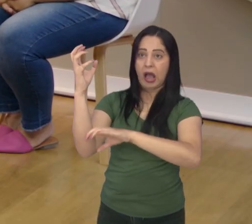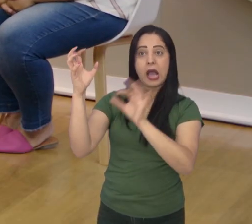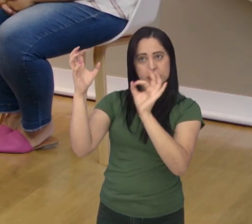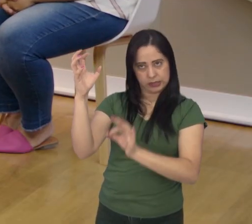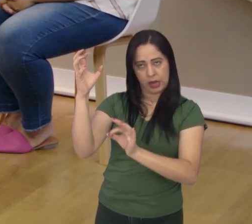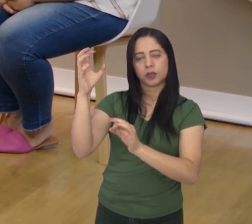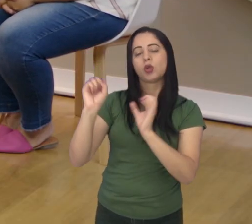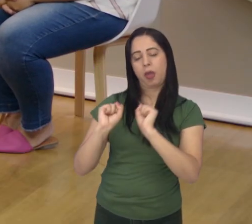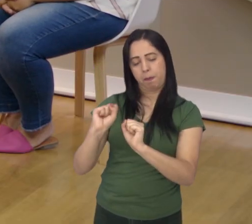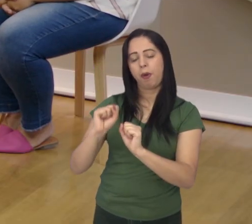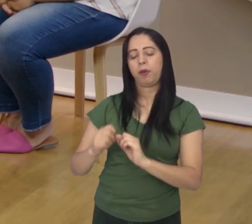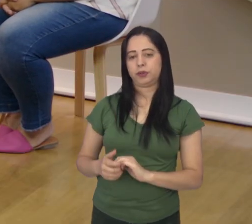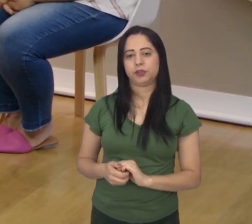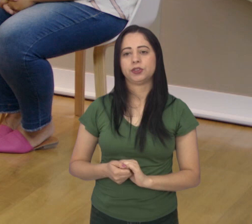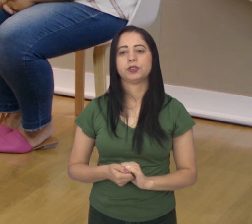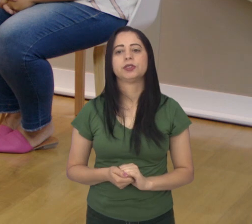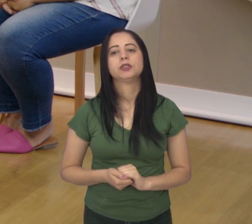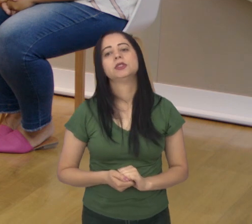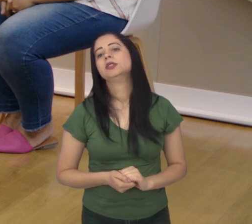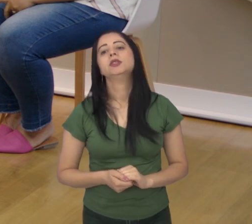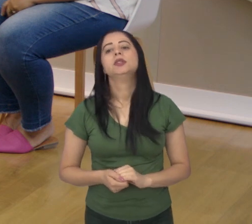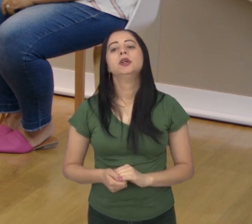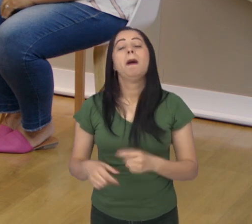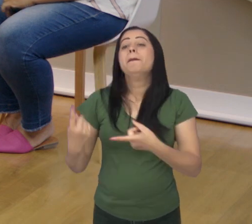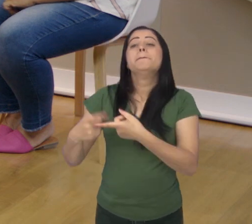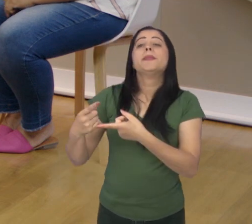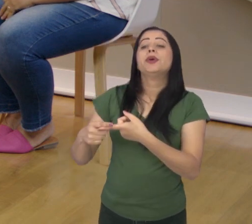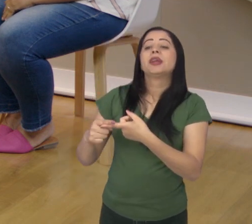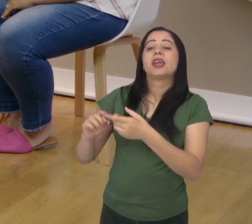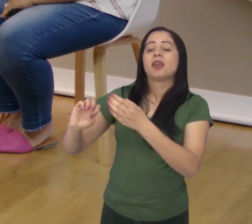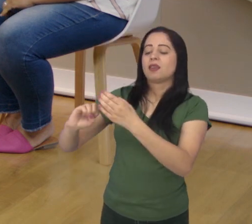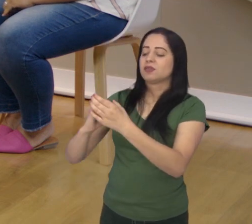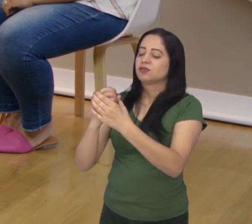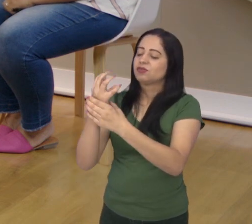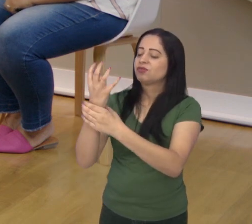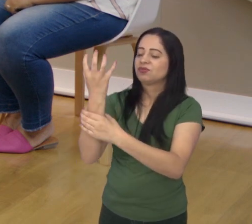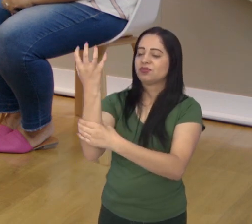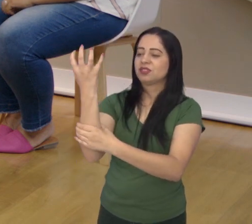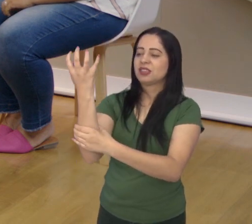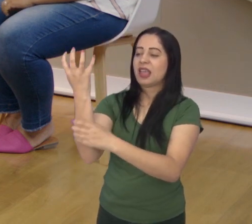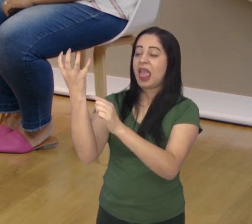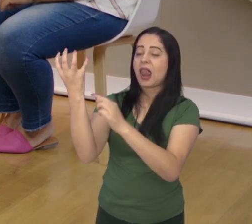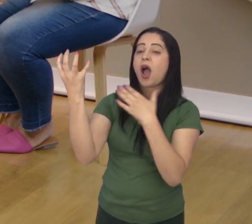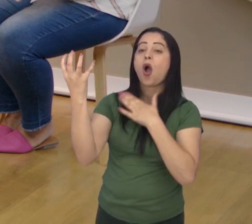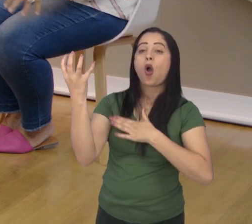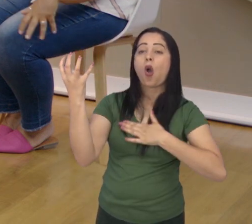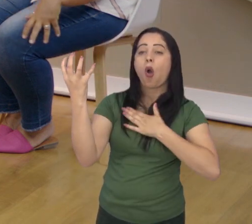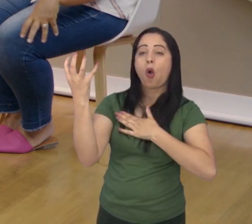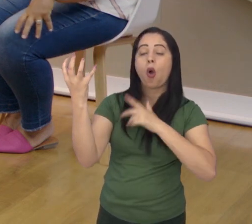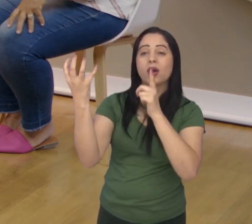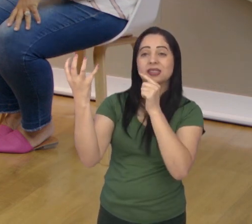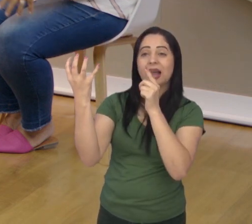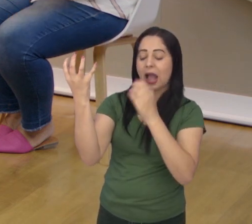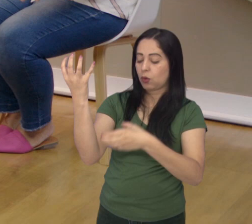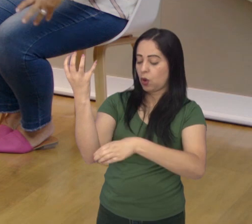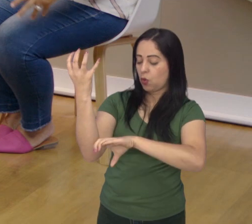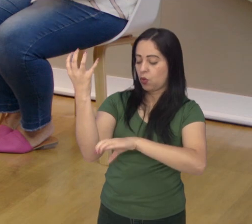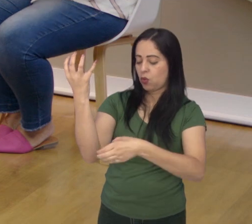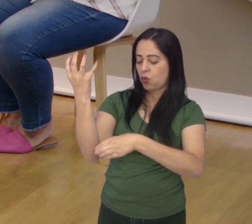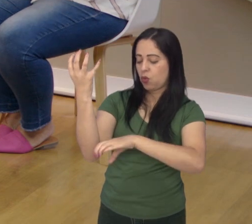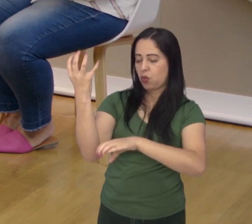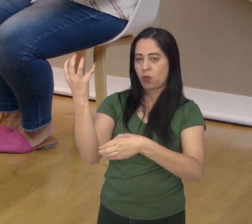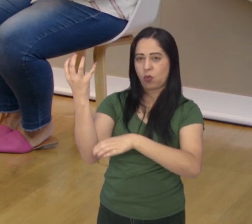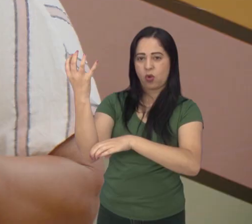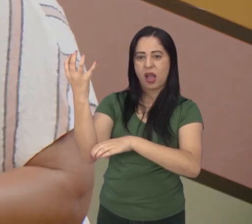a rega das folhas nesse horário, né? Porque como ela gosta de água, porém só nas raízes, aí eu não vou